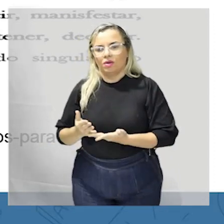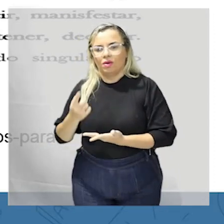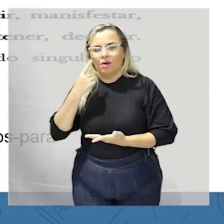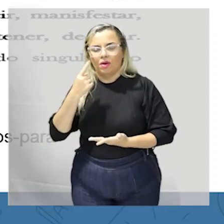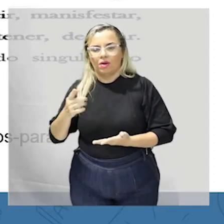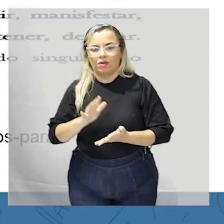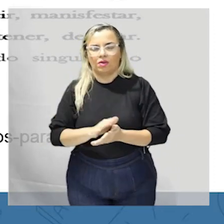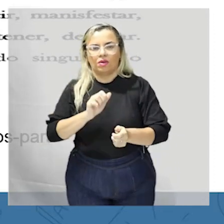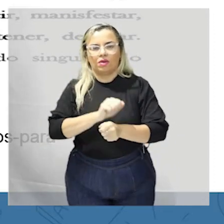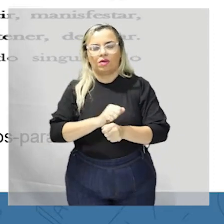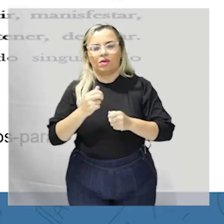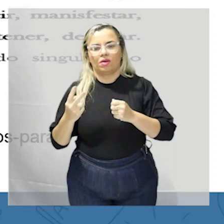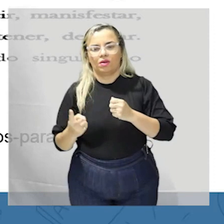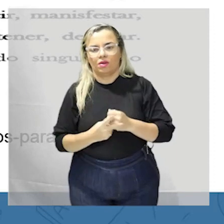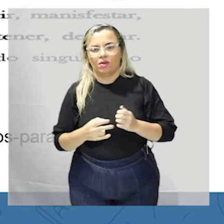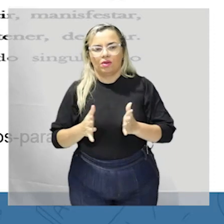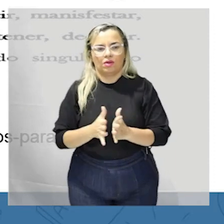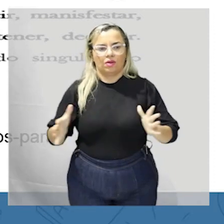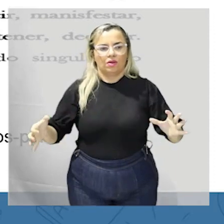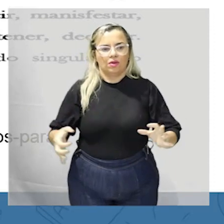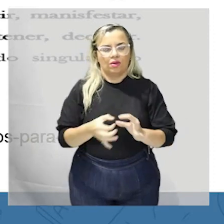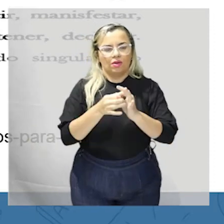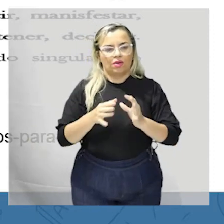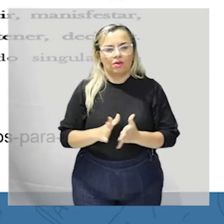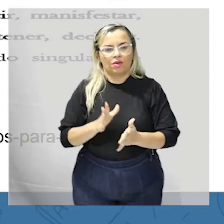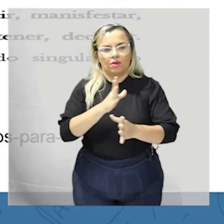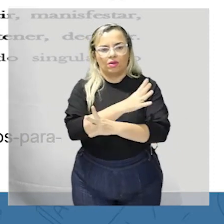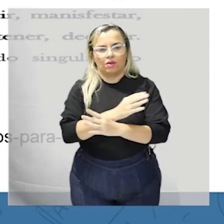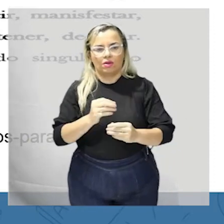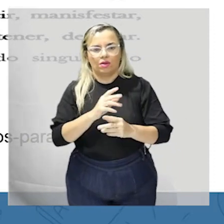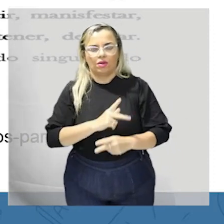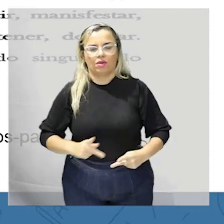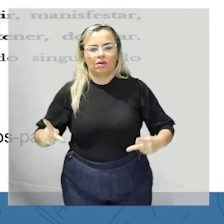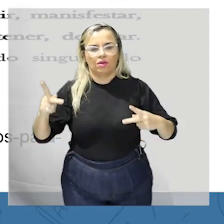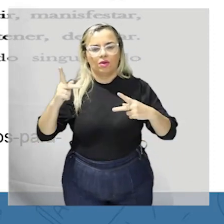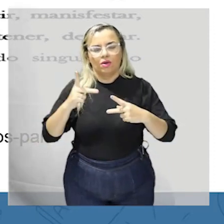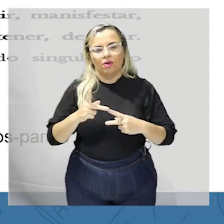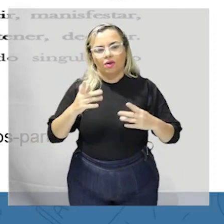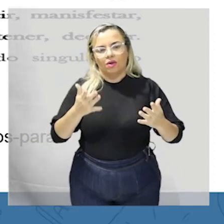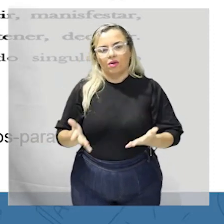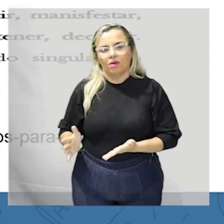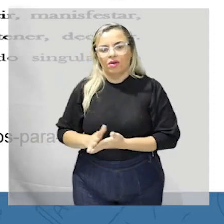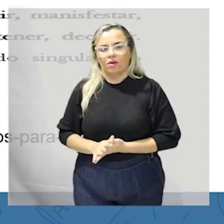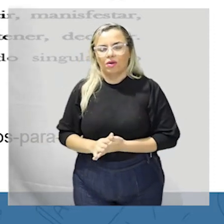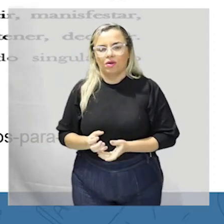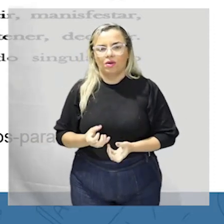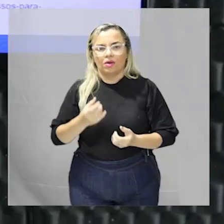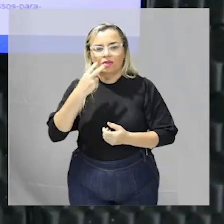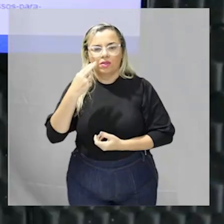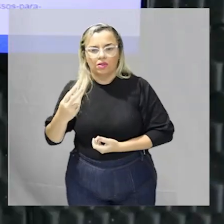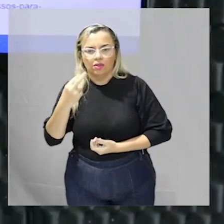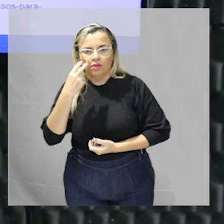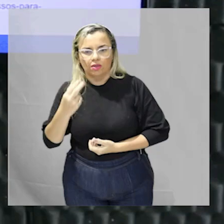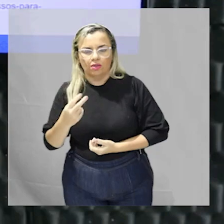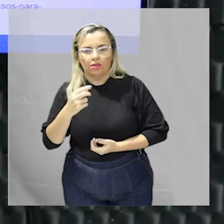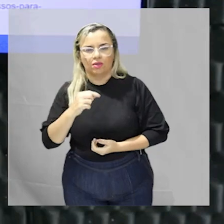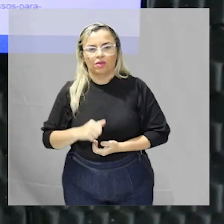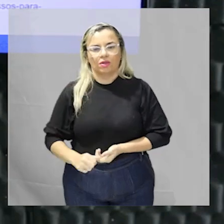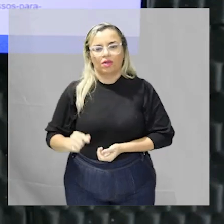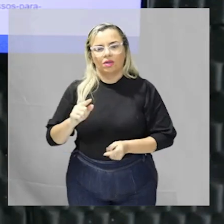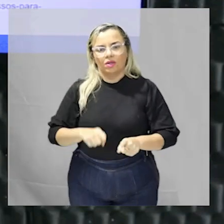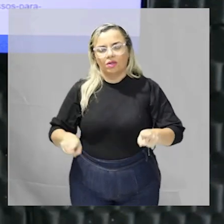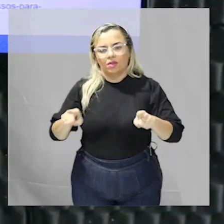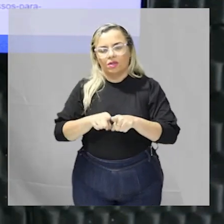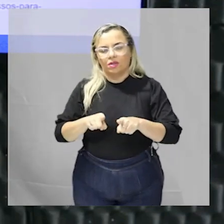só, advérbios, conectores, conjunções, preposições, expressões idiomáticas,